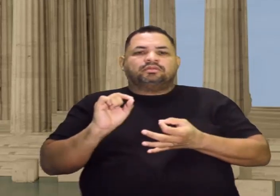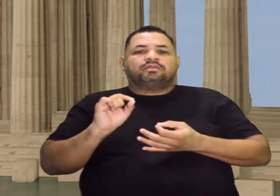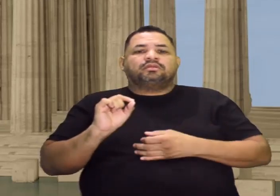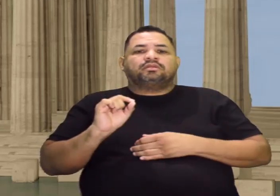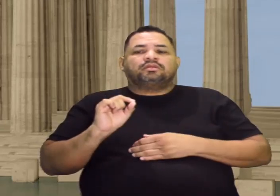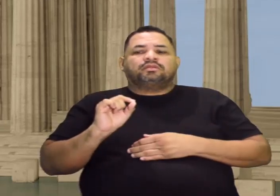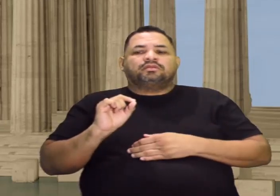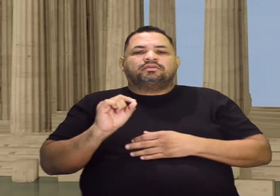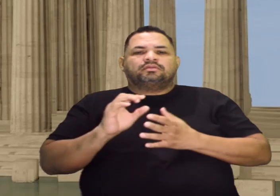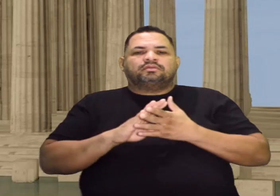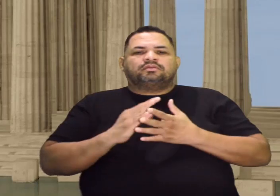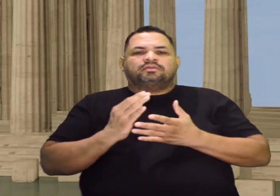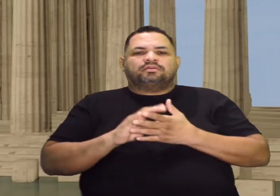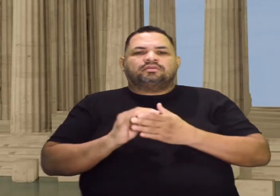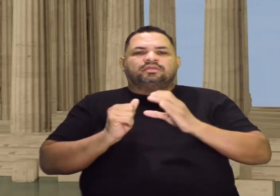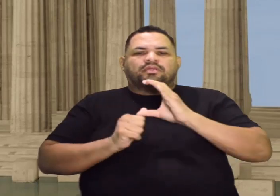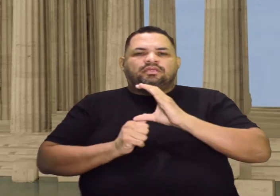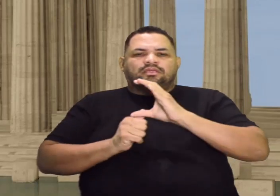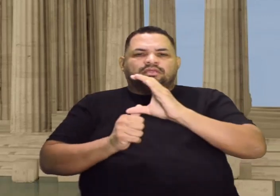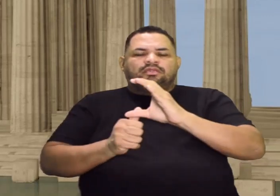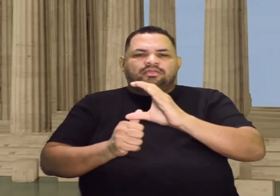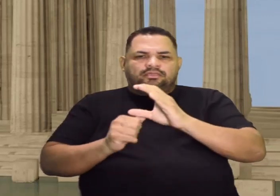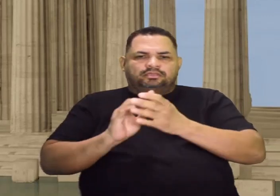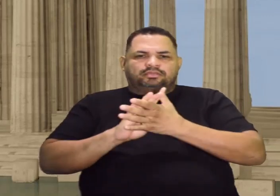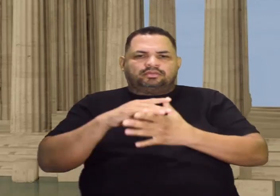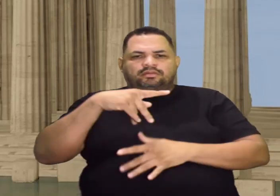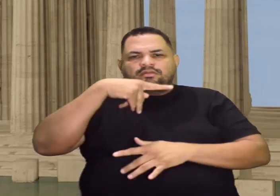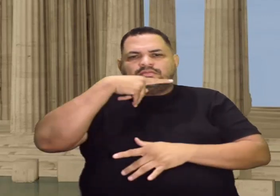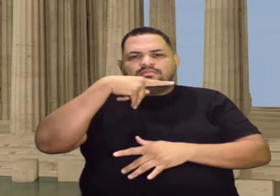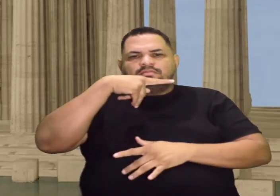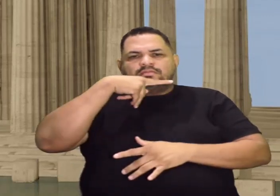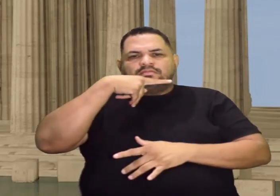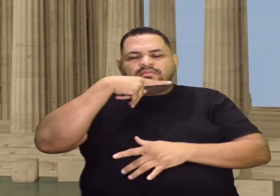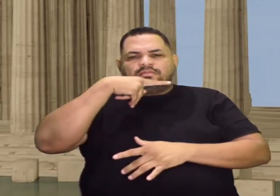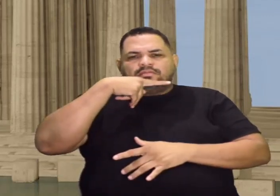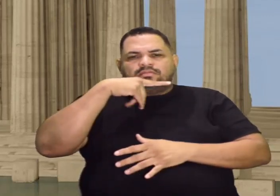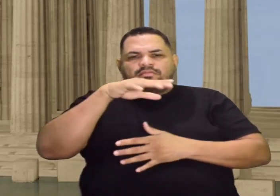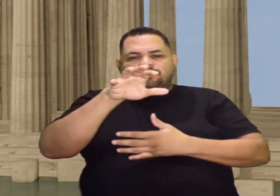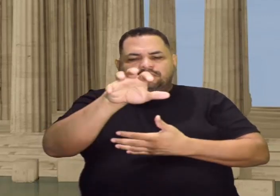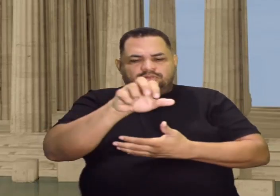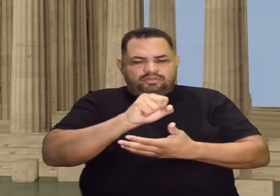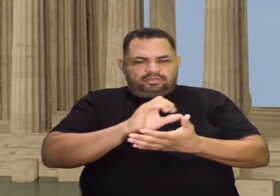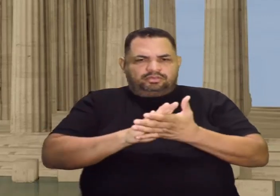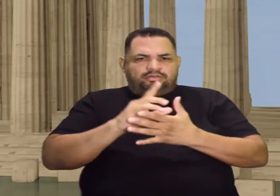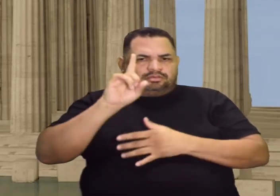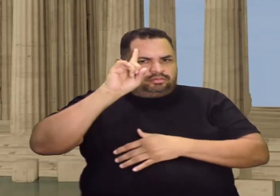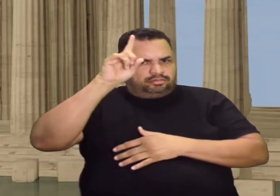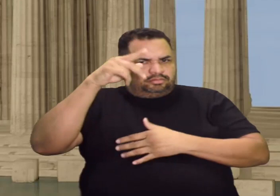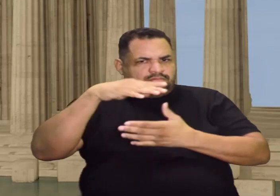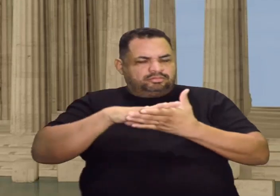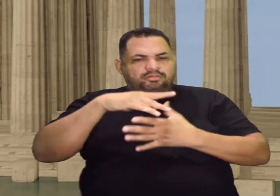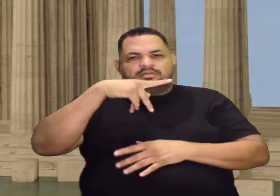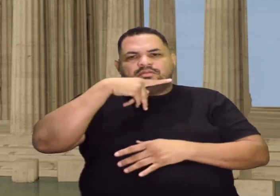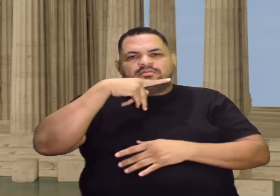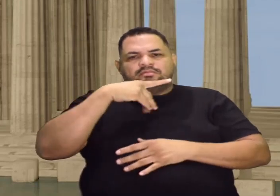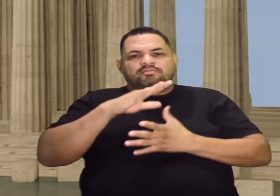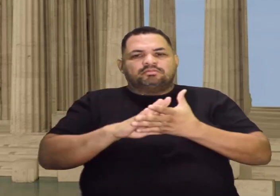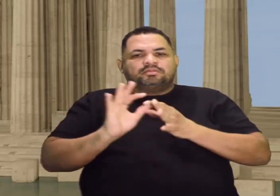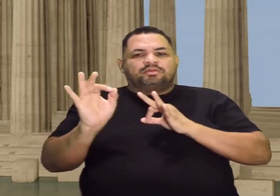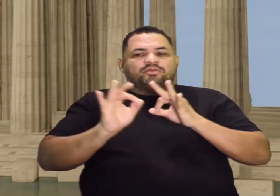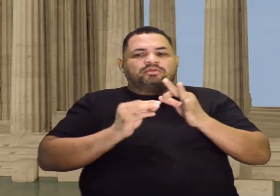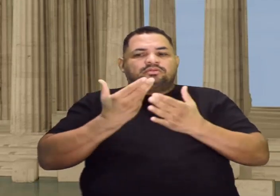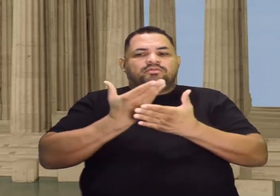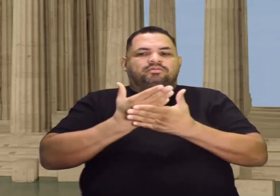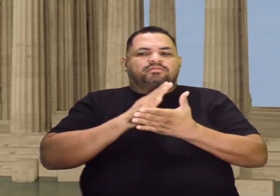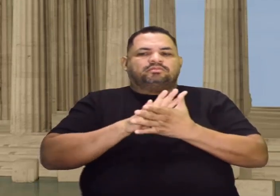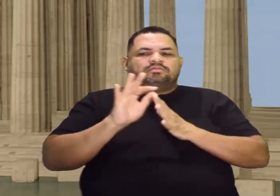tá? Cristianizou Platão, ou seja, pegou as ideias de Platão e trouxe para o âmbito da religião, do